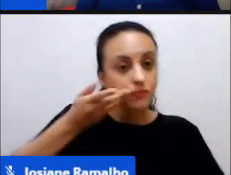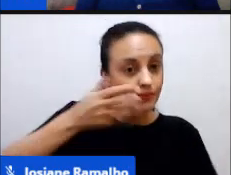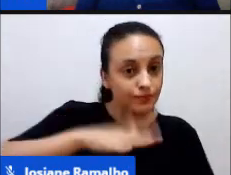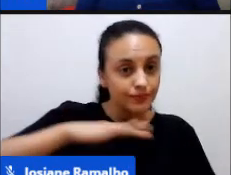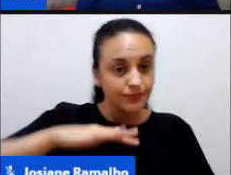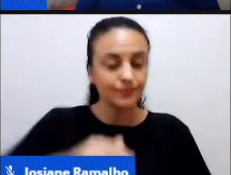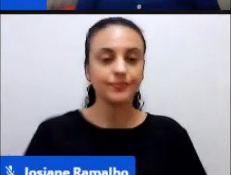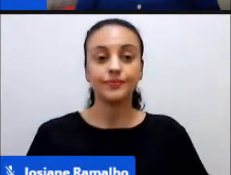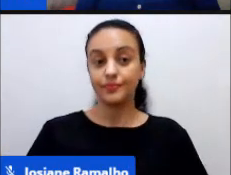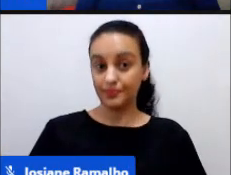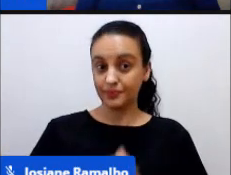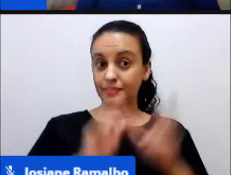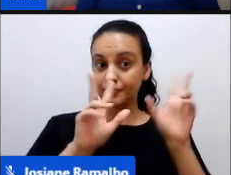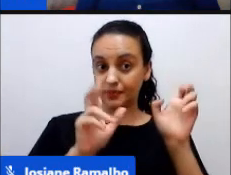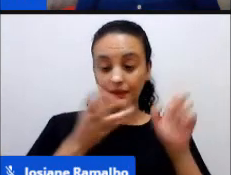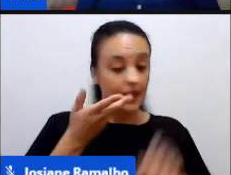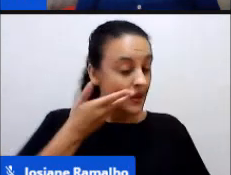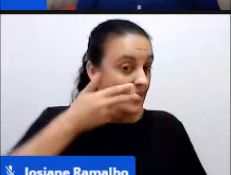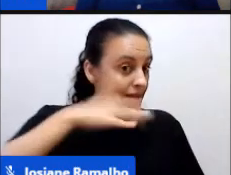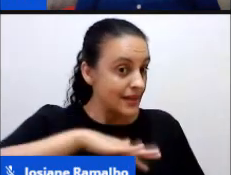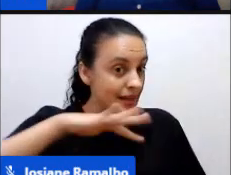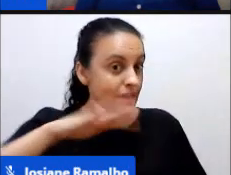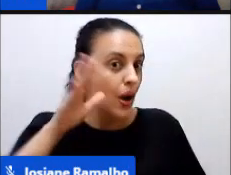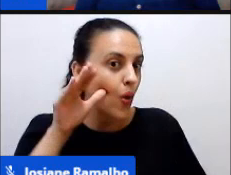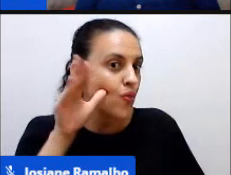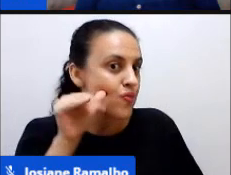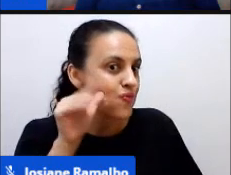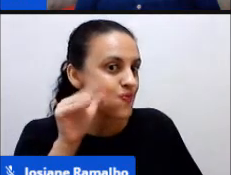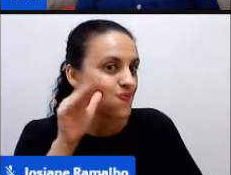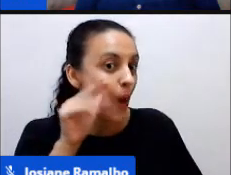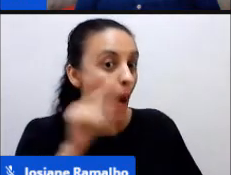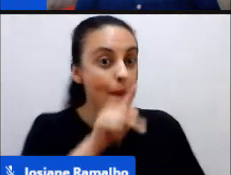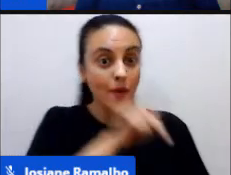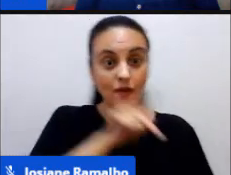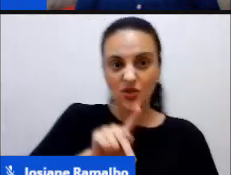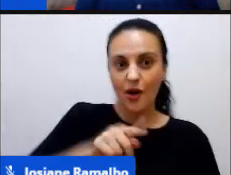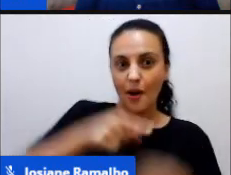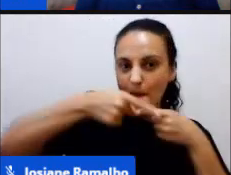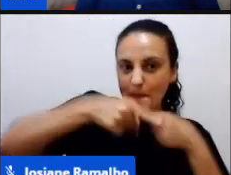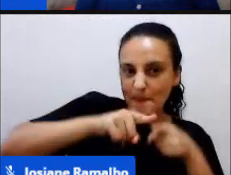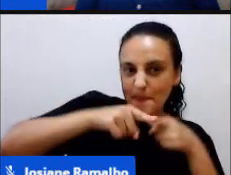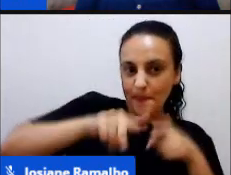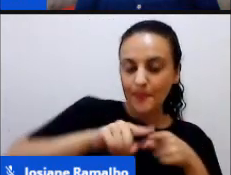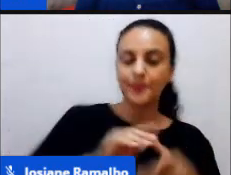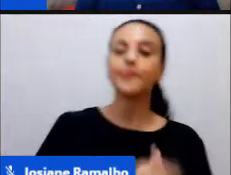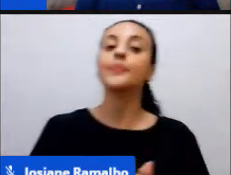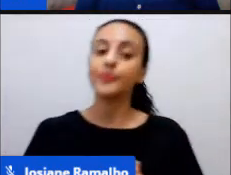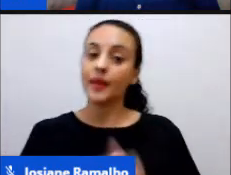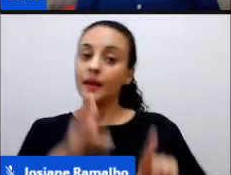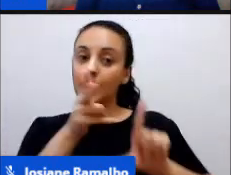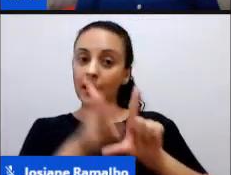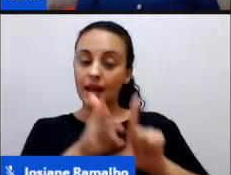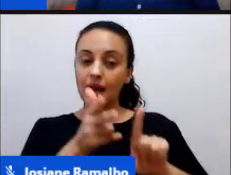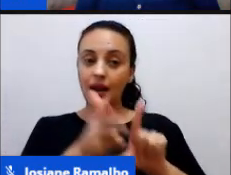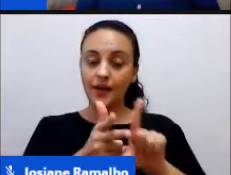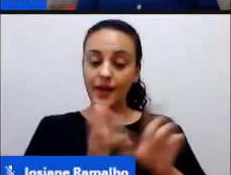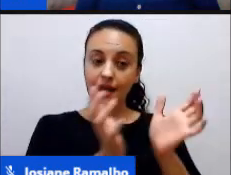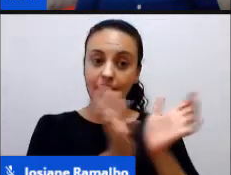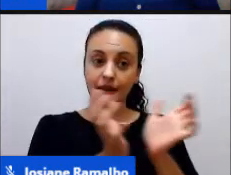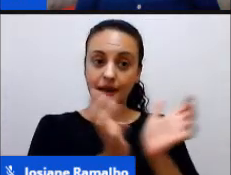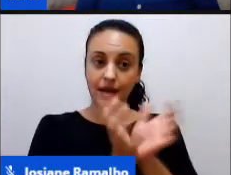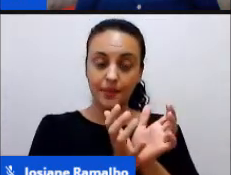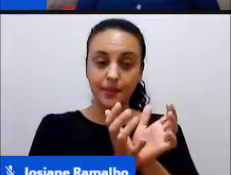Curiosa, Professor Provocador. Essa live foi elaborada pela equipe da Gerência da Educação